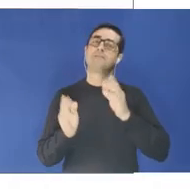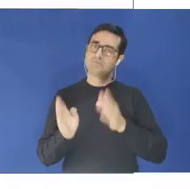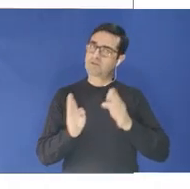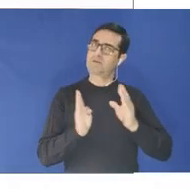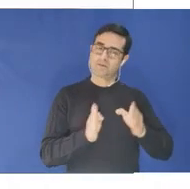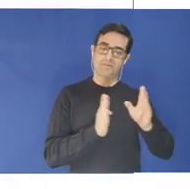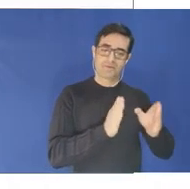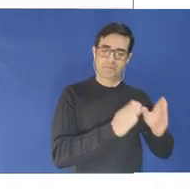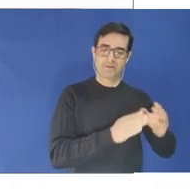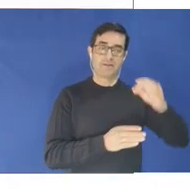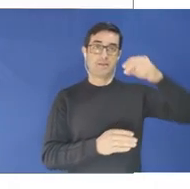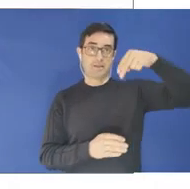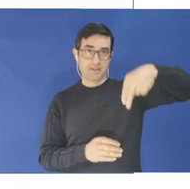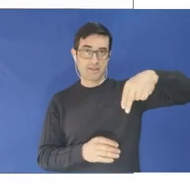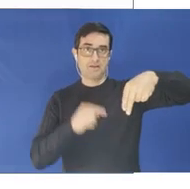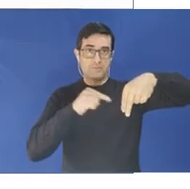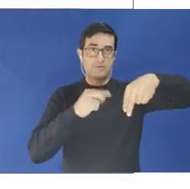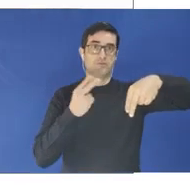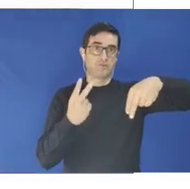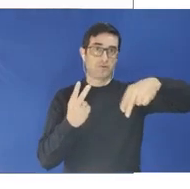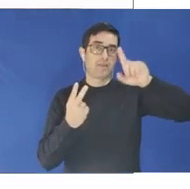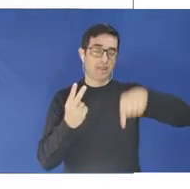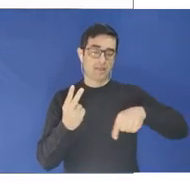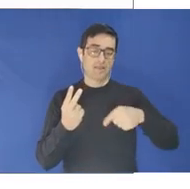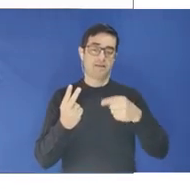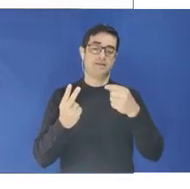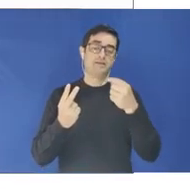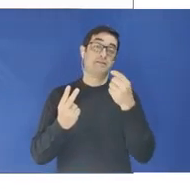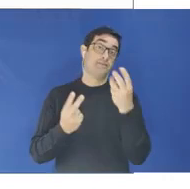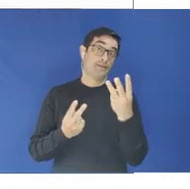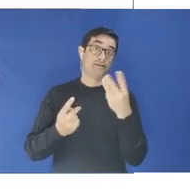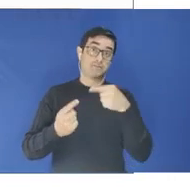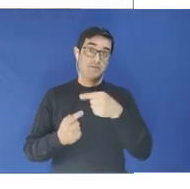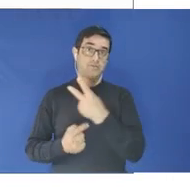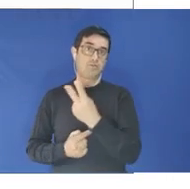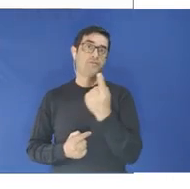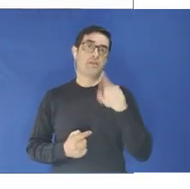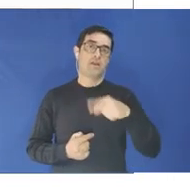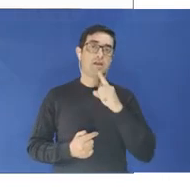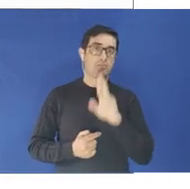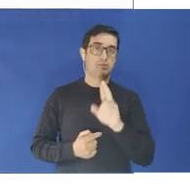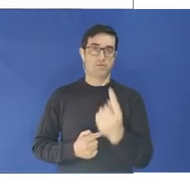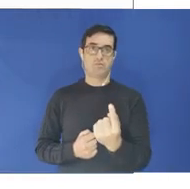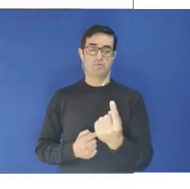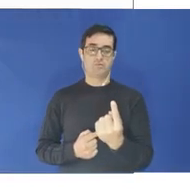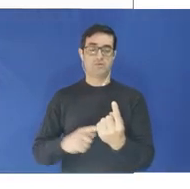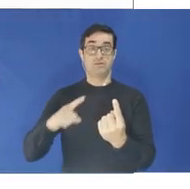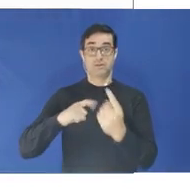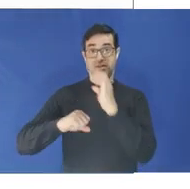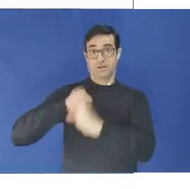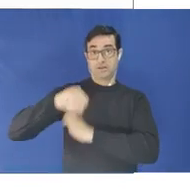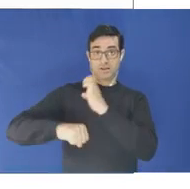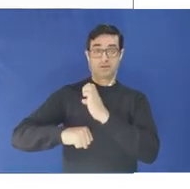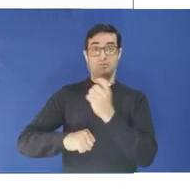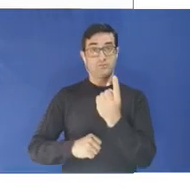N-2, 13 e assim por diante. N-2, 3 menos 2 vai dar 1. Então, eu tenho 2